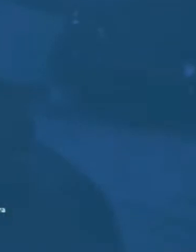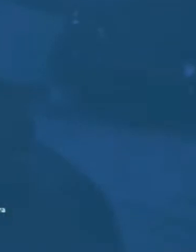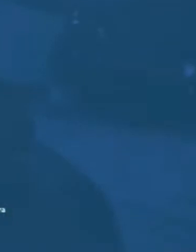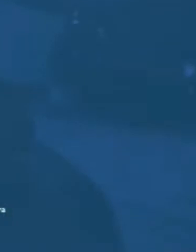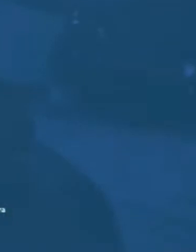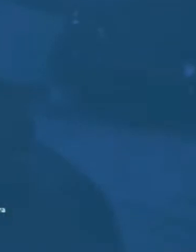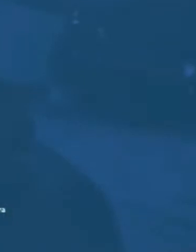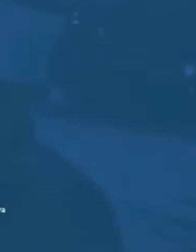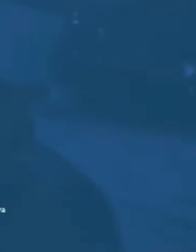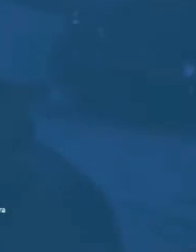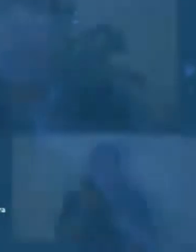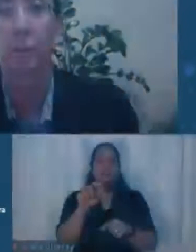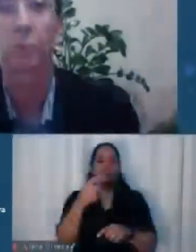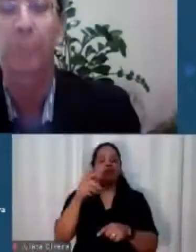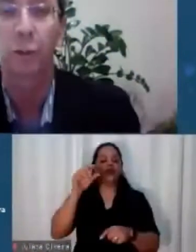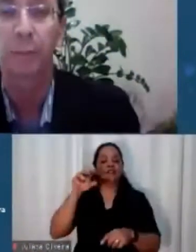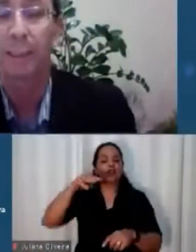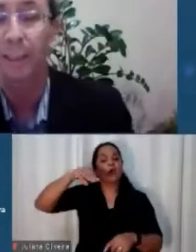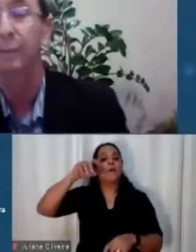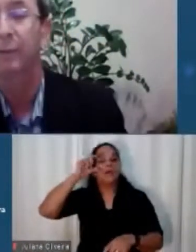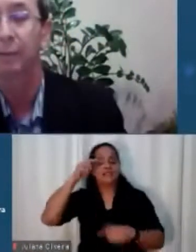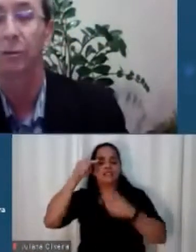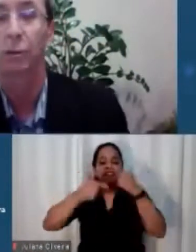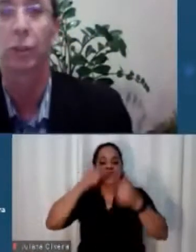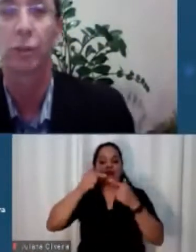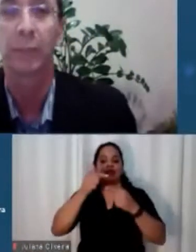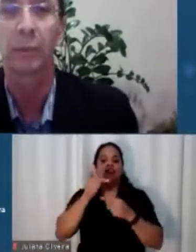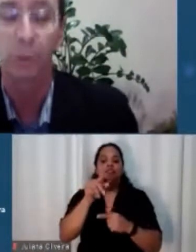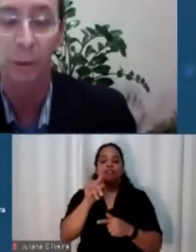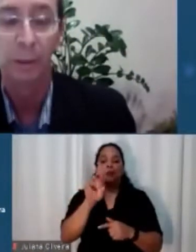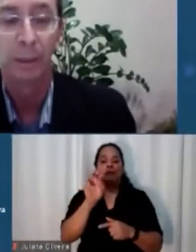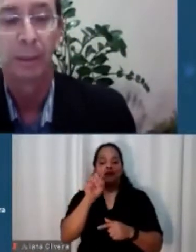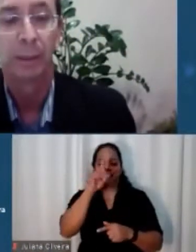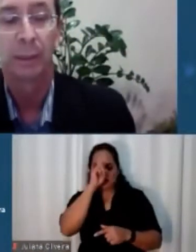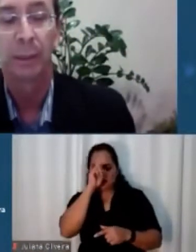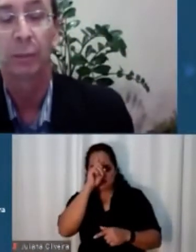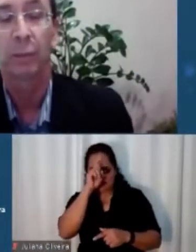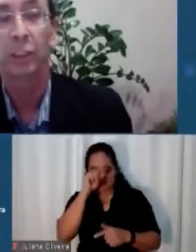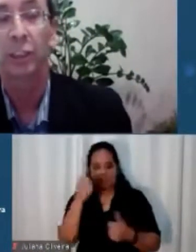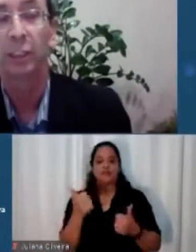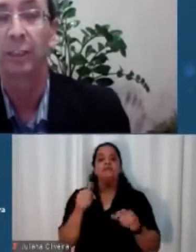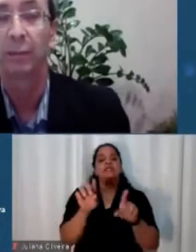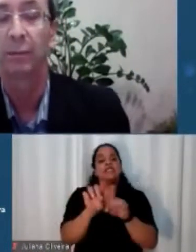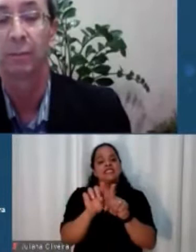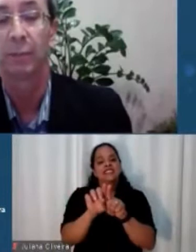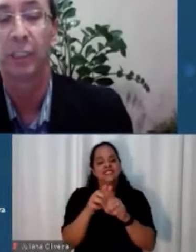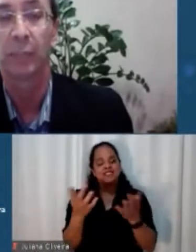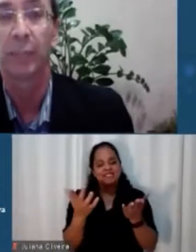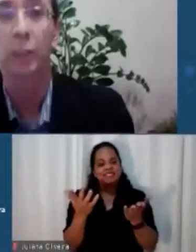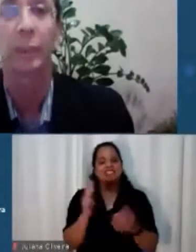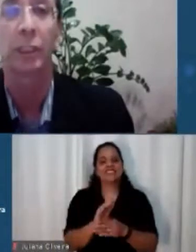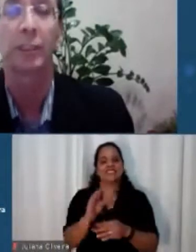no atendimento pré-hospitalar, e o senhor já comentou, e o que antigamente o